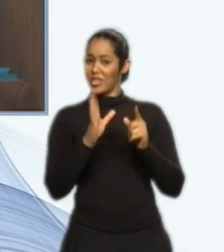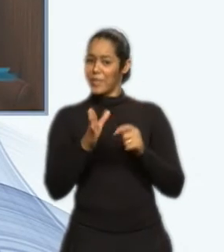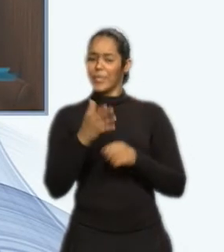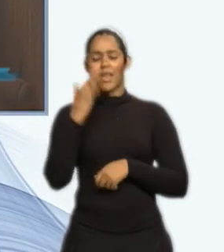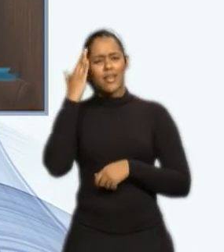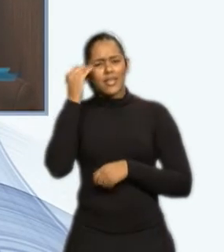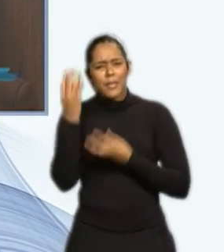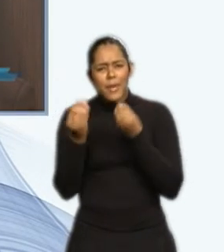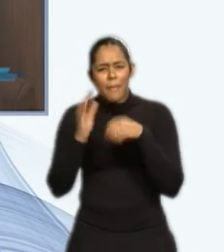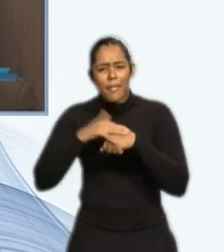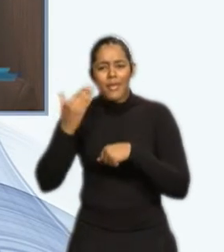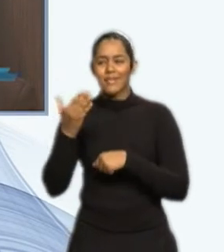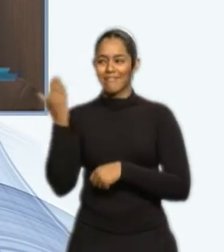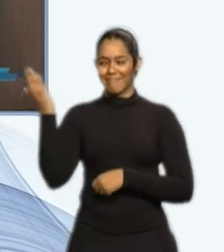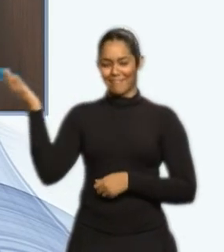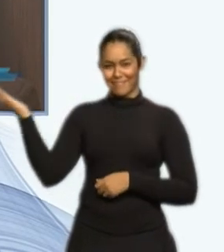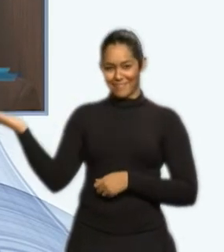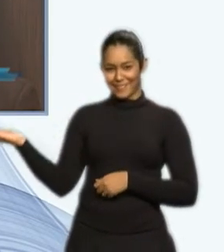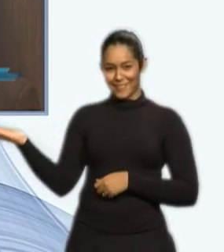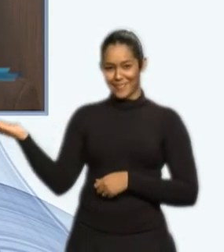em